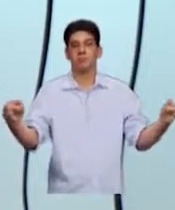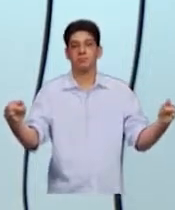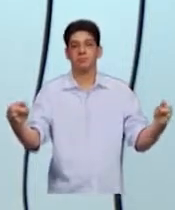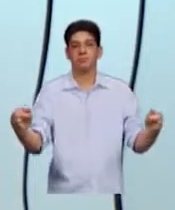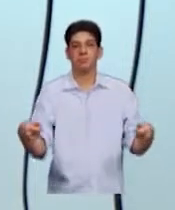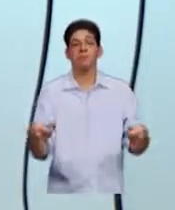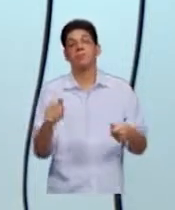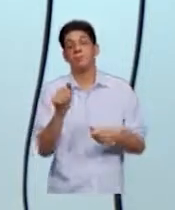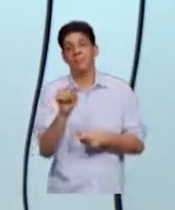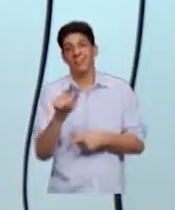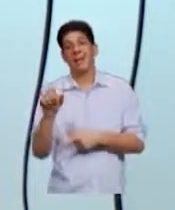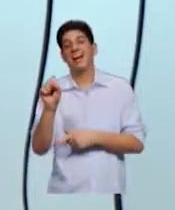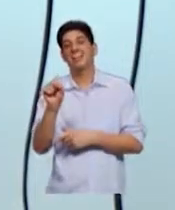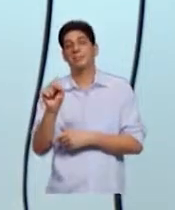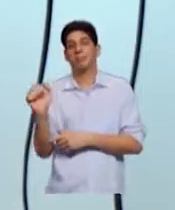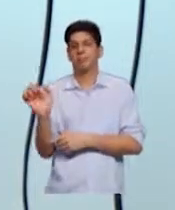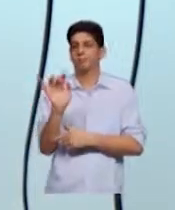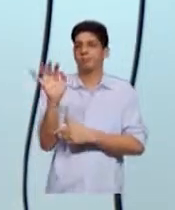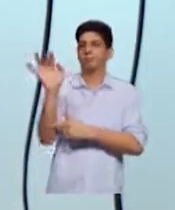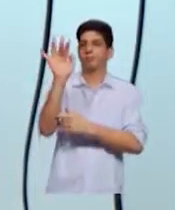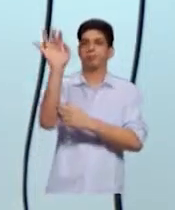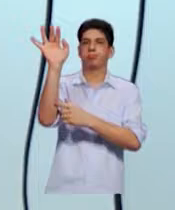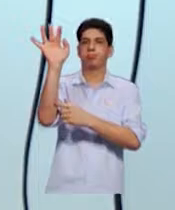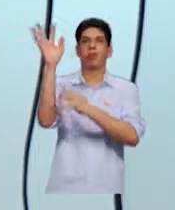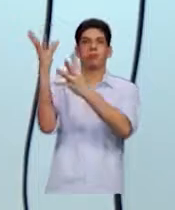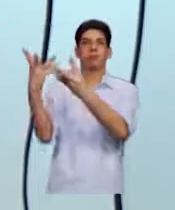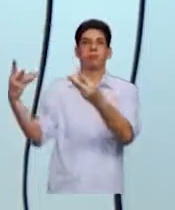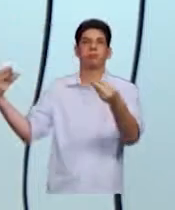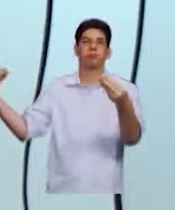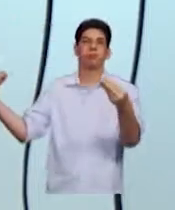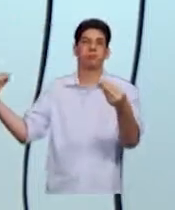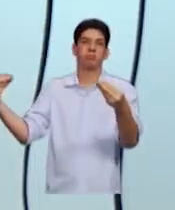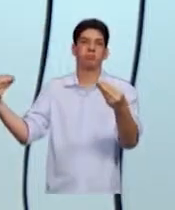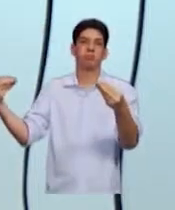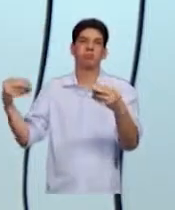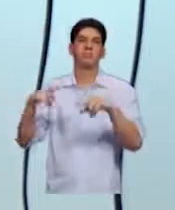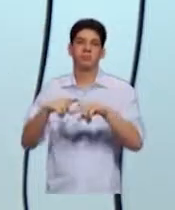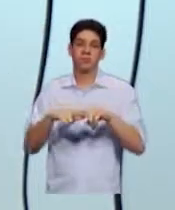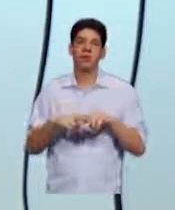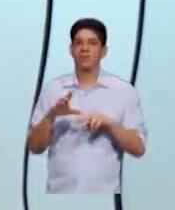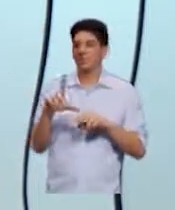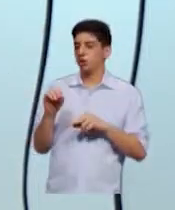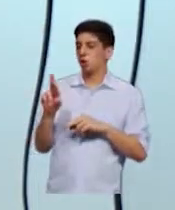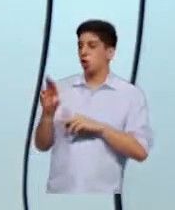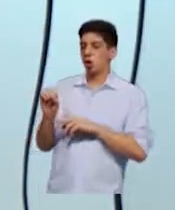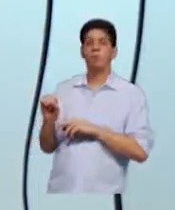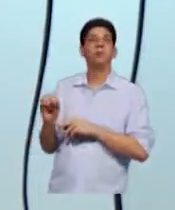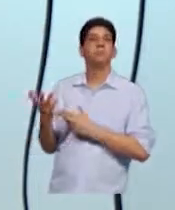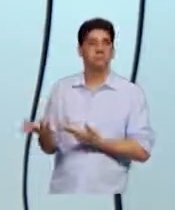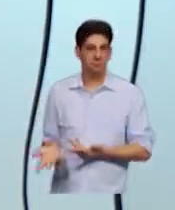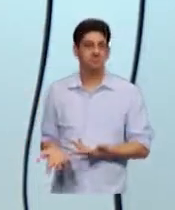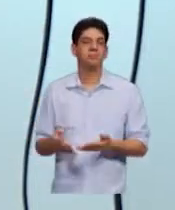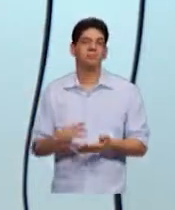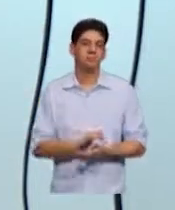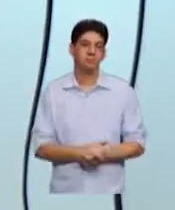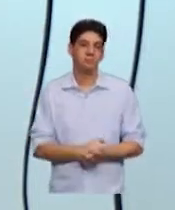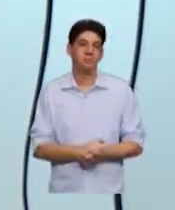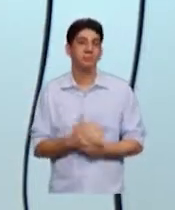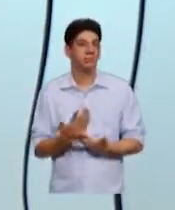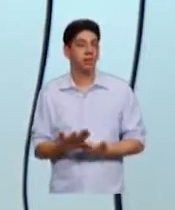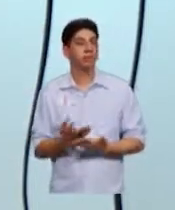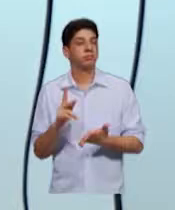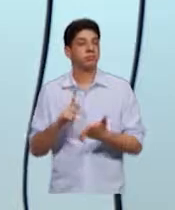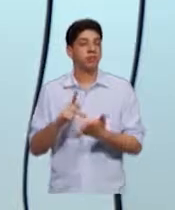do gás que constitui o gás, que a gente fala gás ozônio, que constitui a camada de ozônio. Então, é